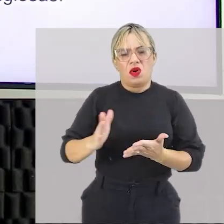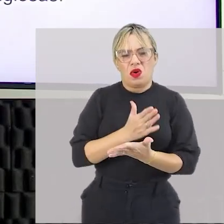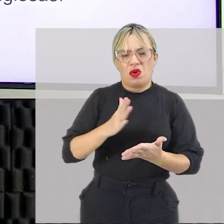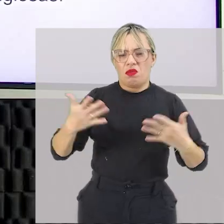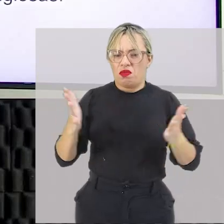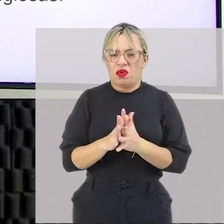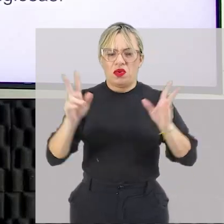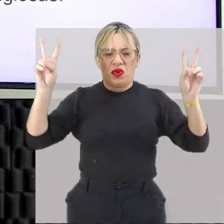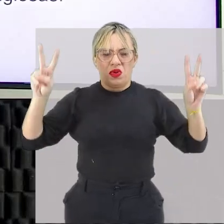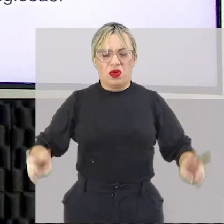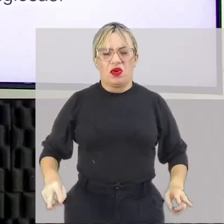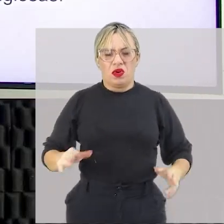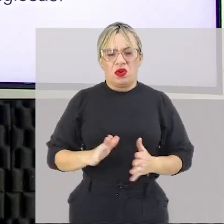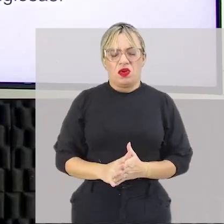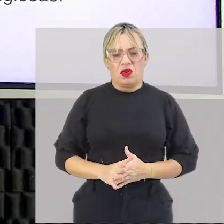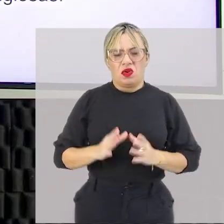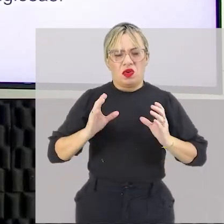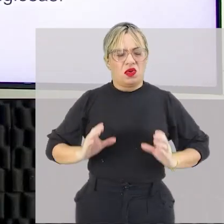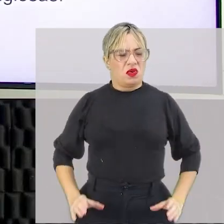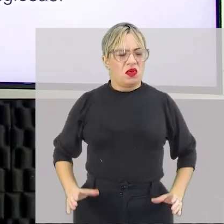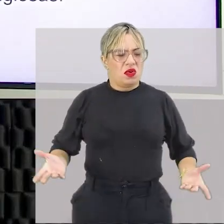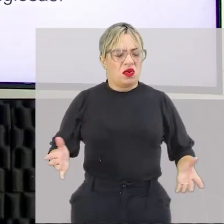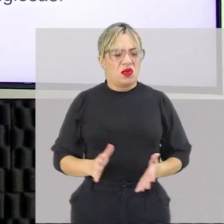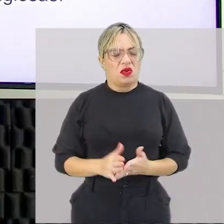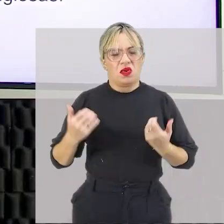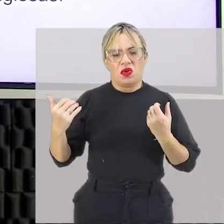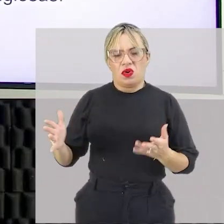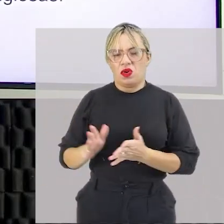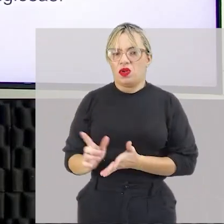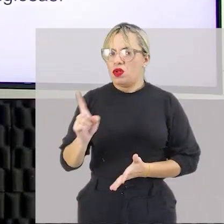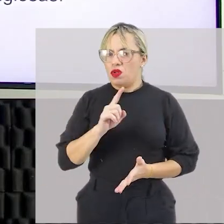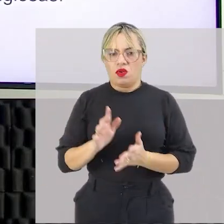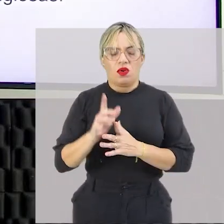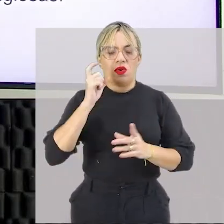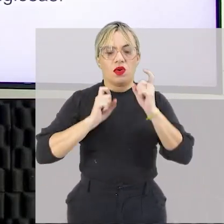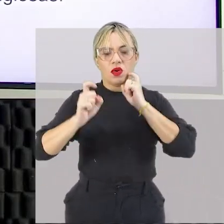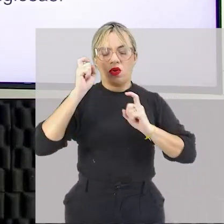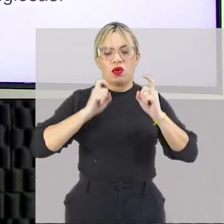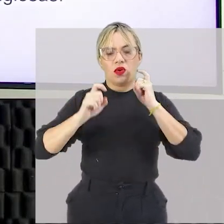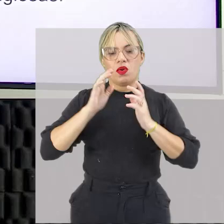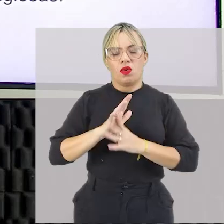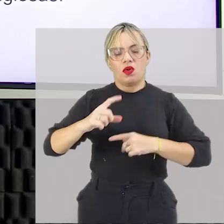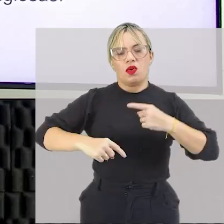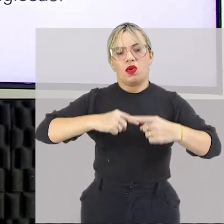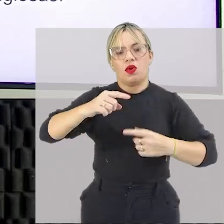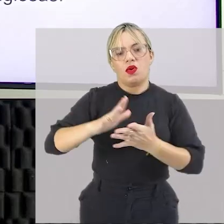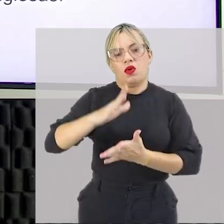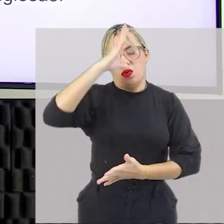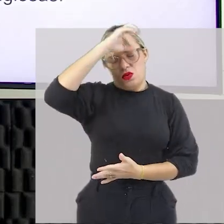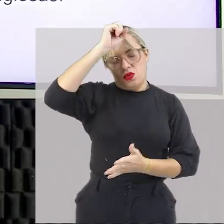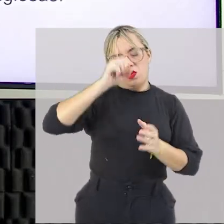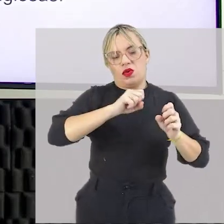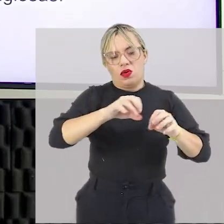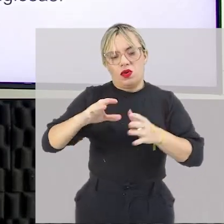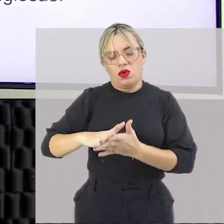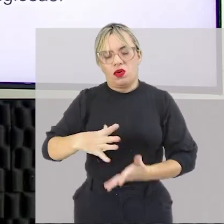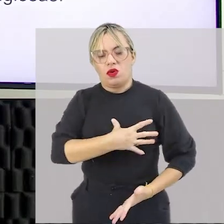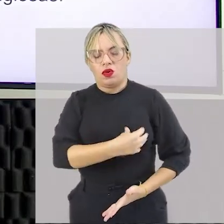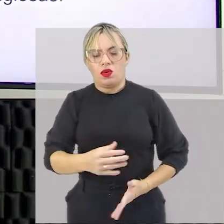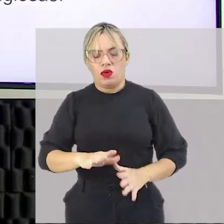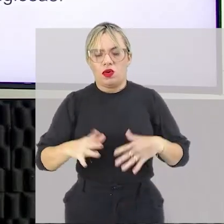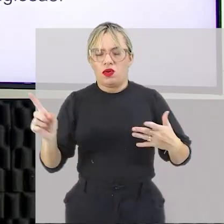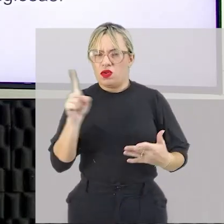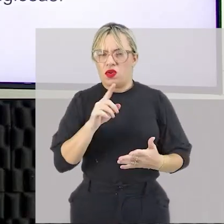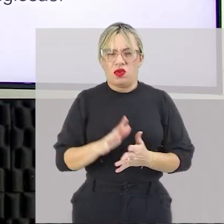comportamento dos jovens? Não viu. A gente viu uma preocupação dos pais em transmitir saberes aos seus filhos, mas não